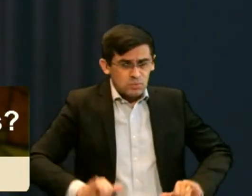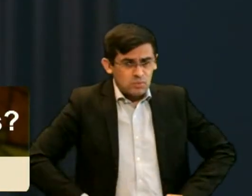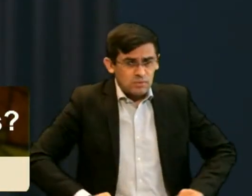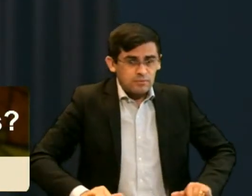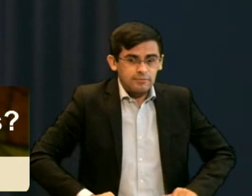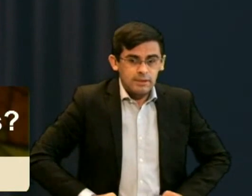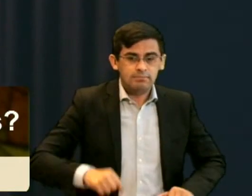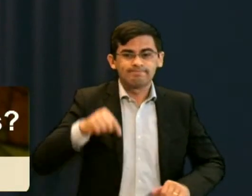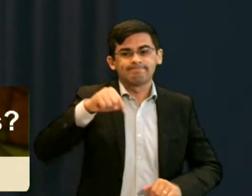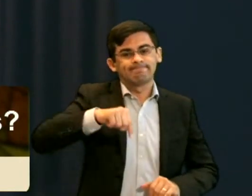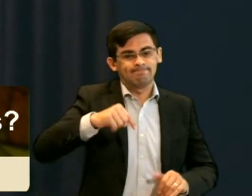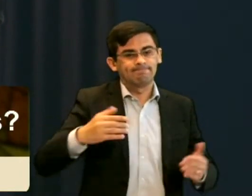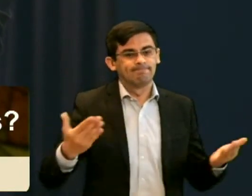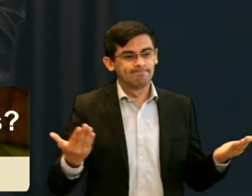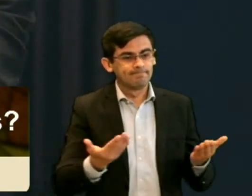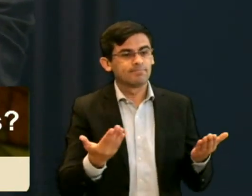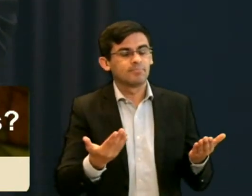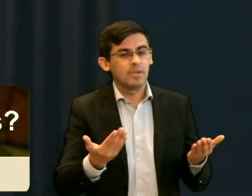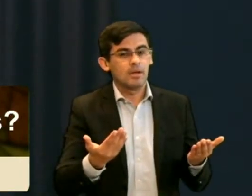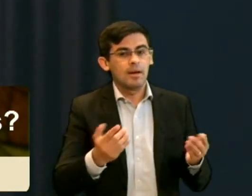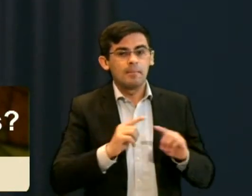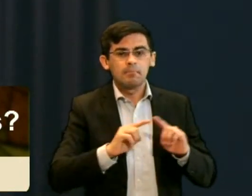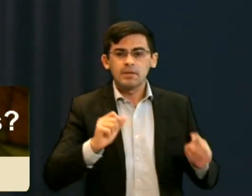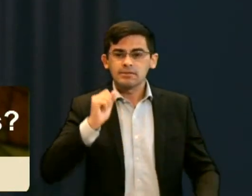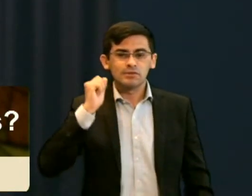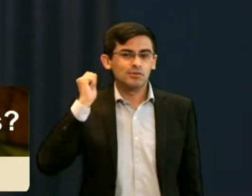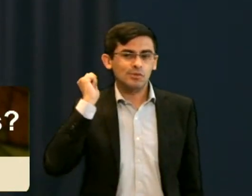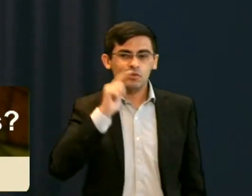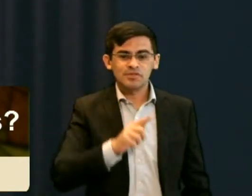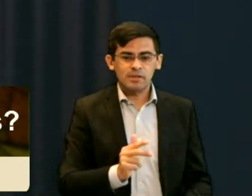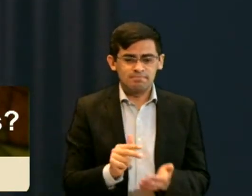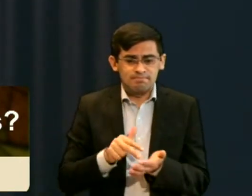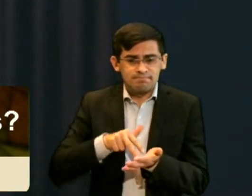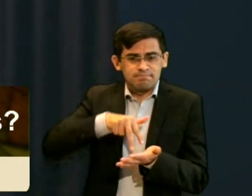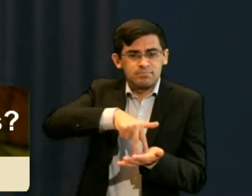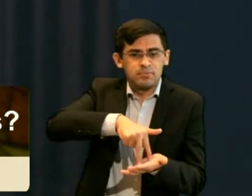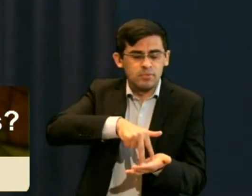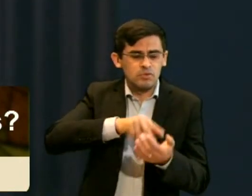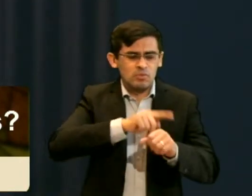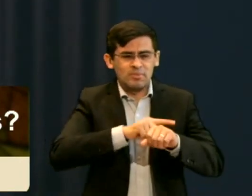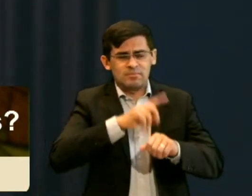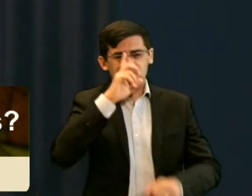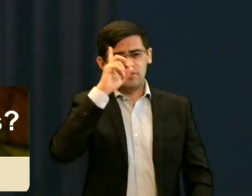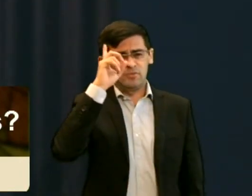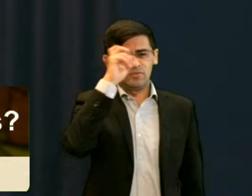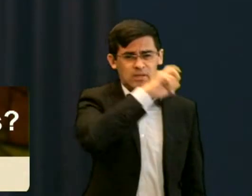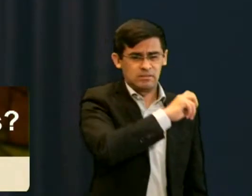aqui e não está conseguindo se levantar no meio da crise,